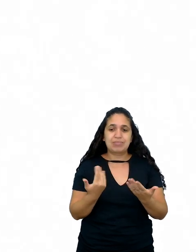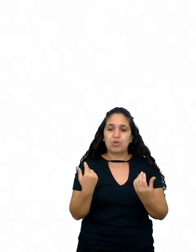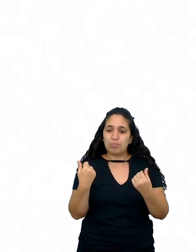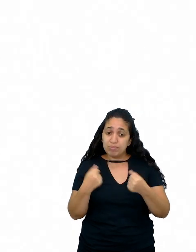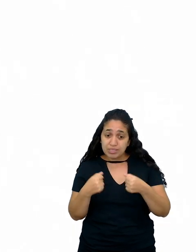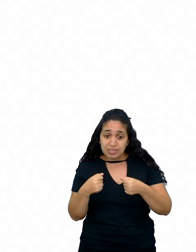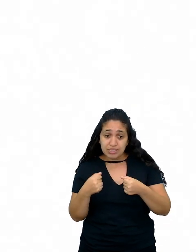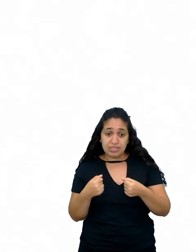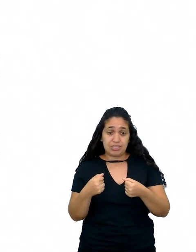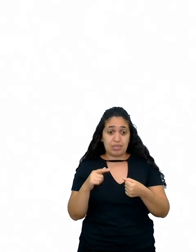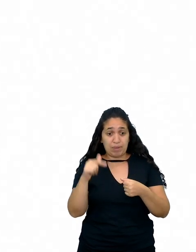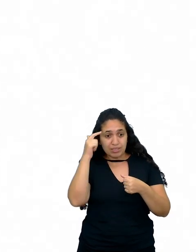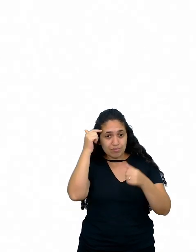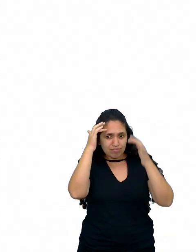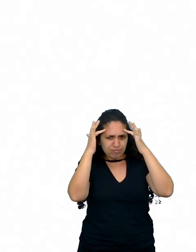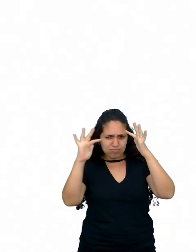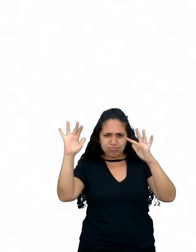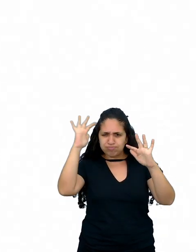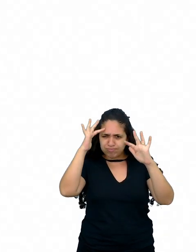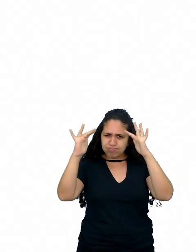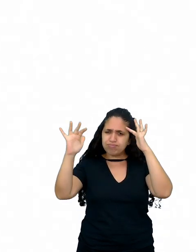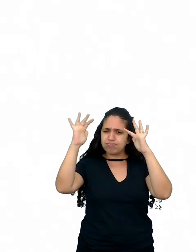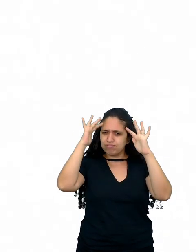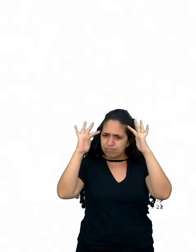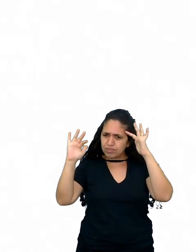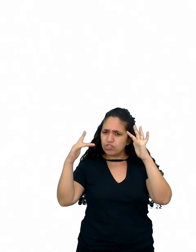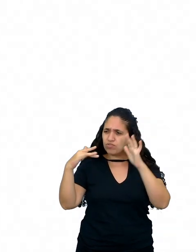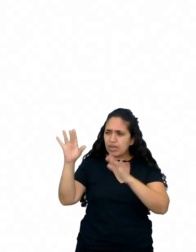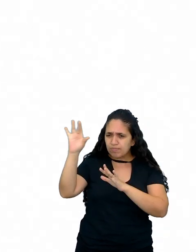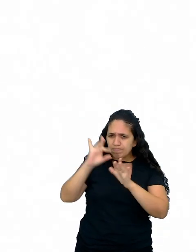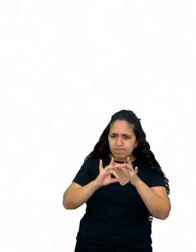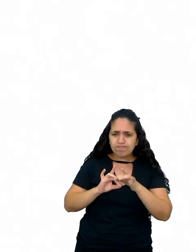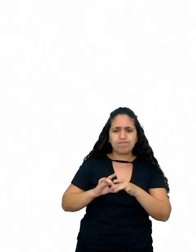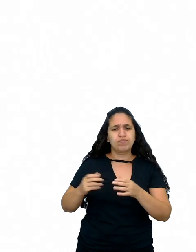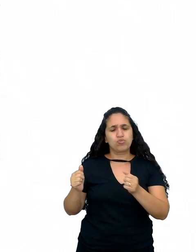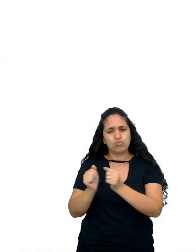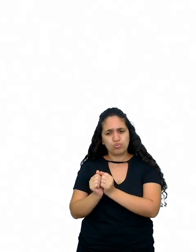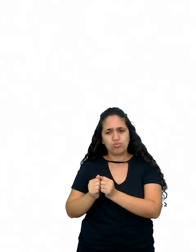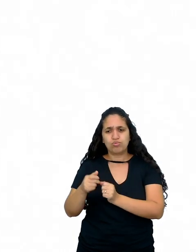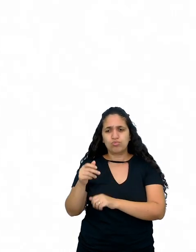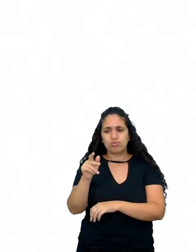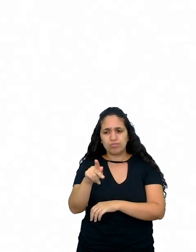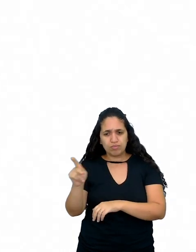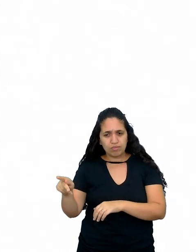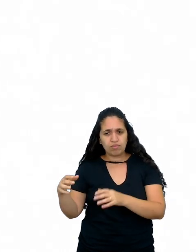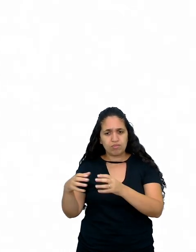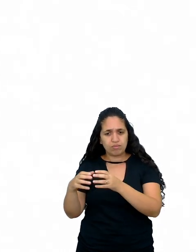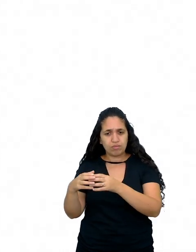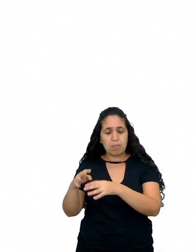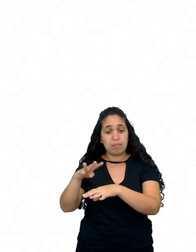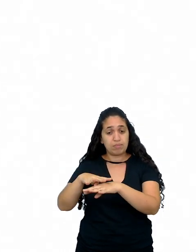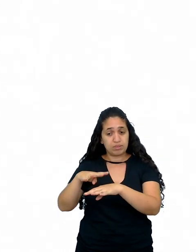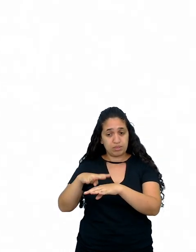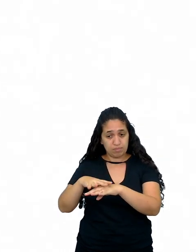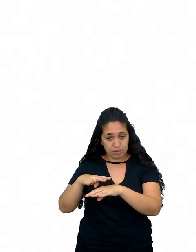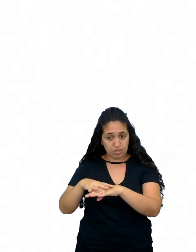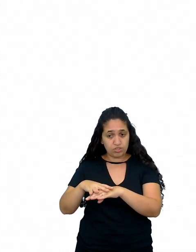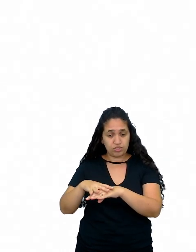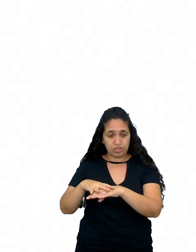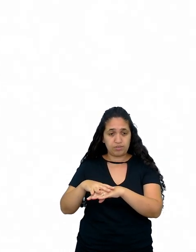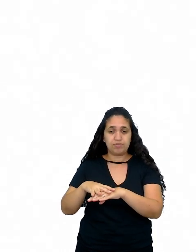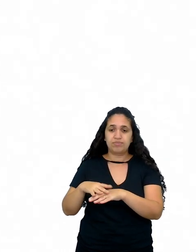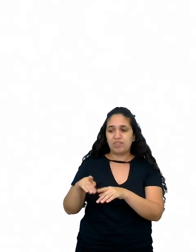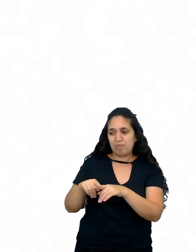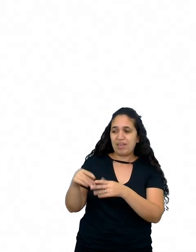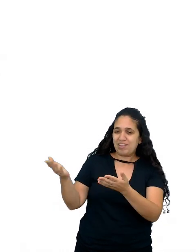quase pronto na nossa cabeça, tá, gente? Então, a gente vai reunir os professores da área de matemática, se der, chamo de física